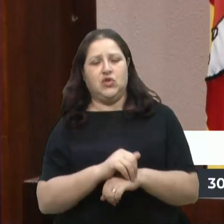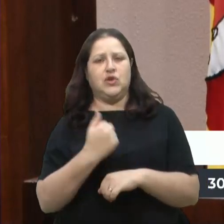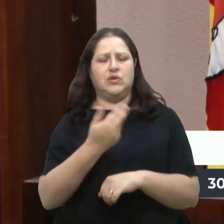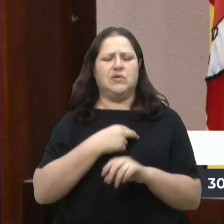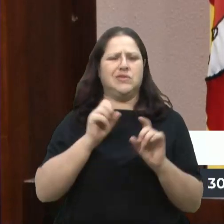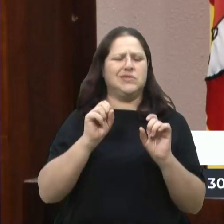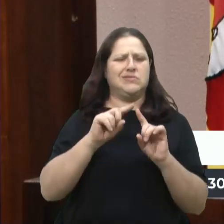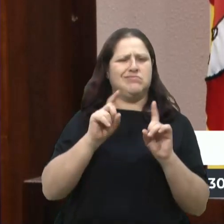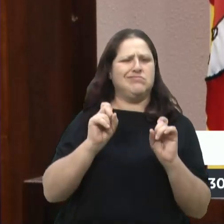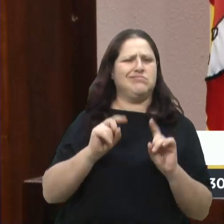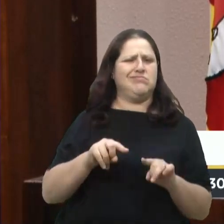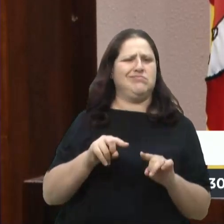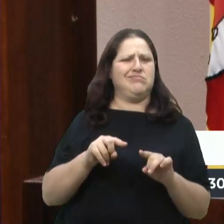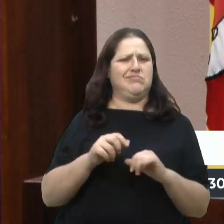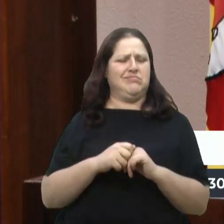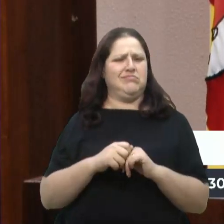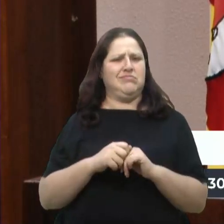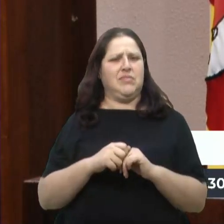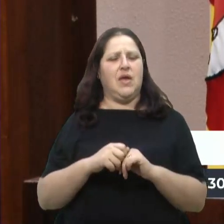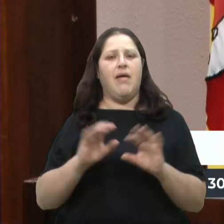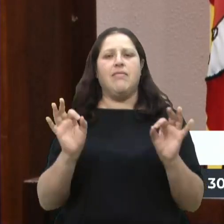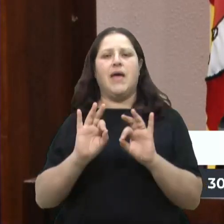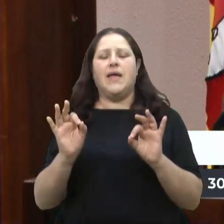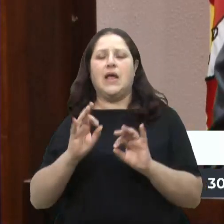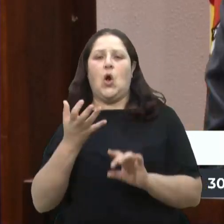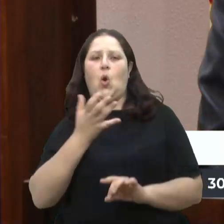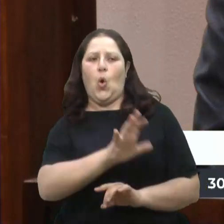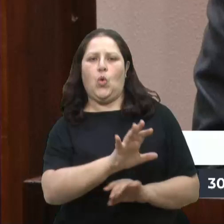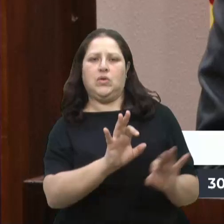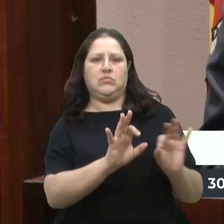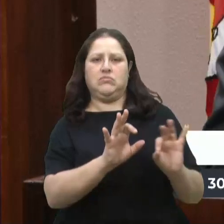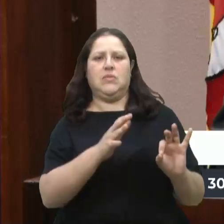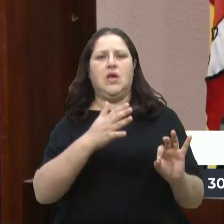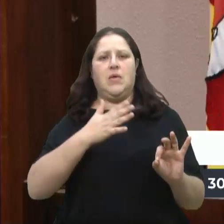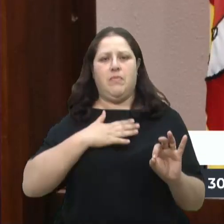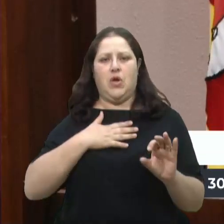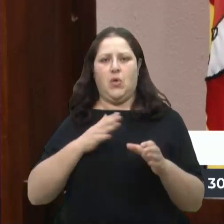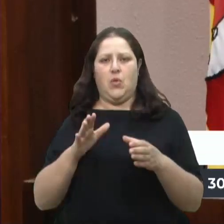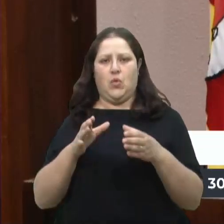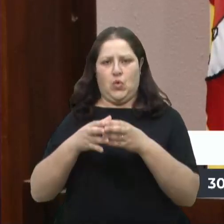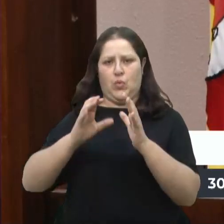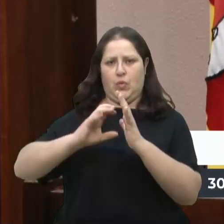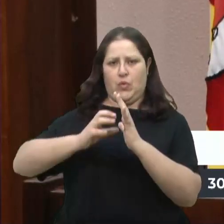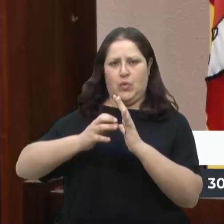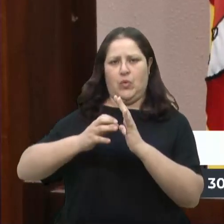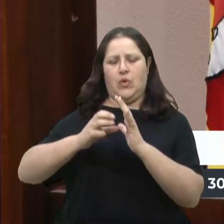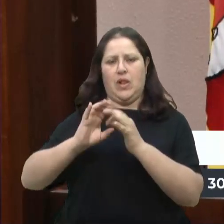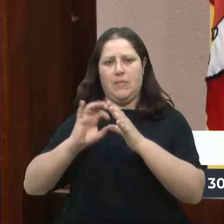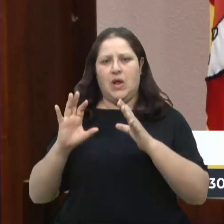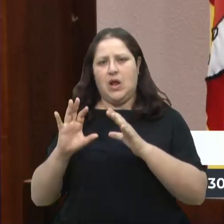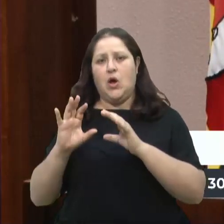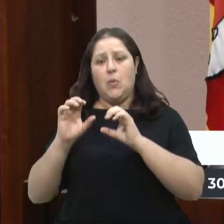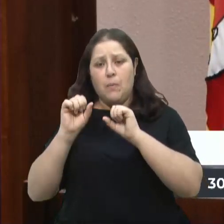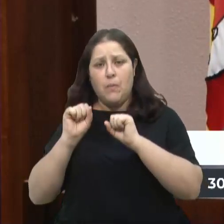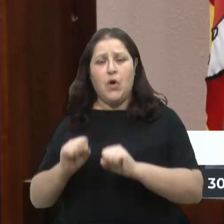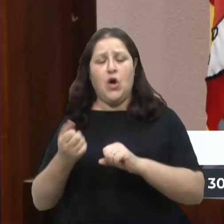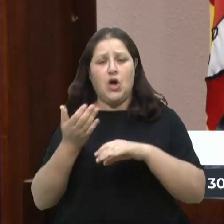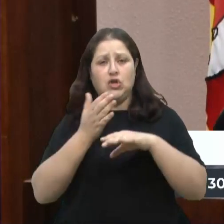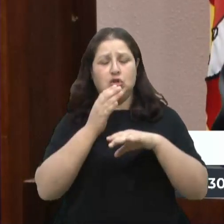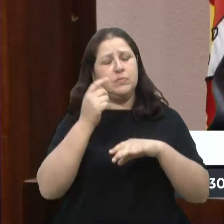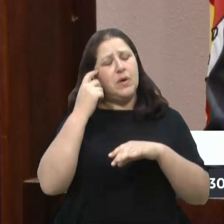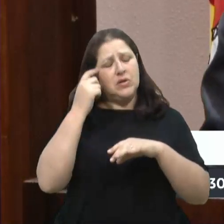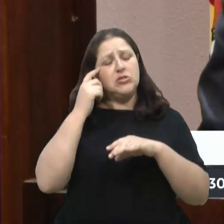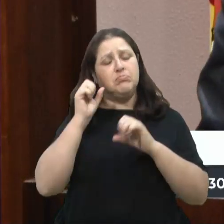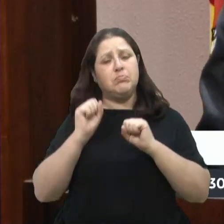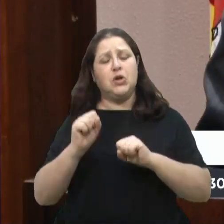pergunta, não temos nada contra, a bancada liberal não tem nada contra o Brasil ajudar países que precisam, muito